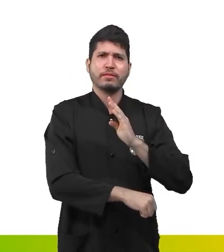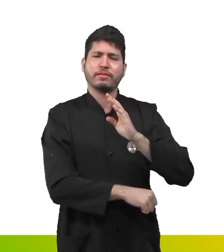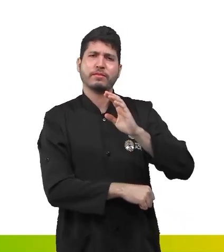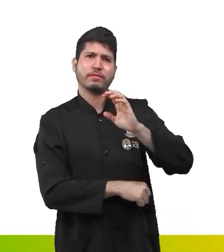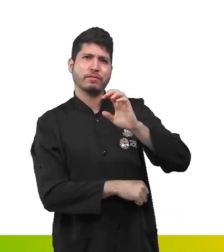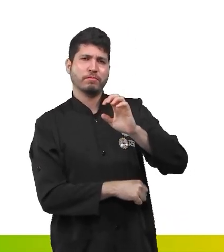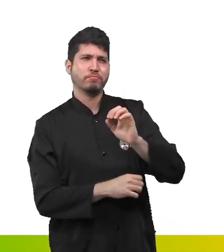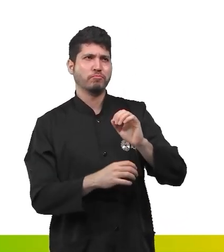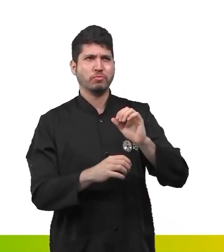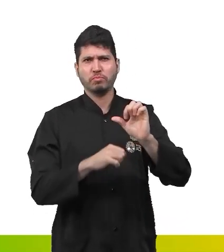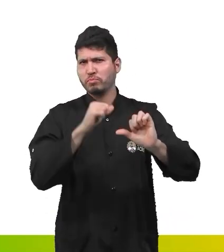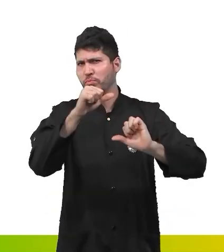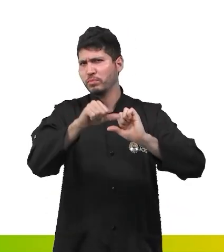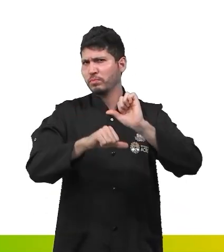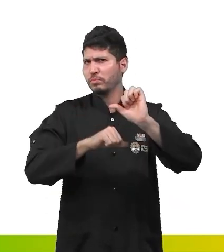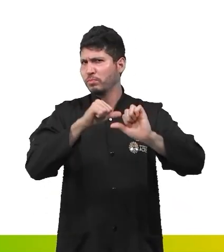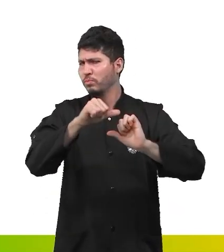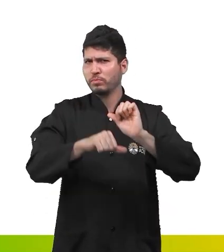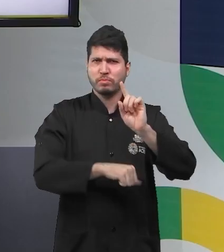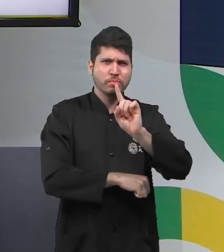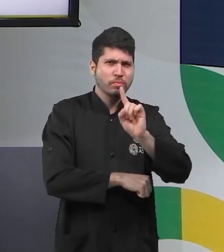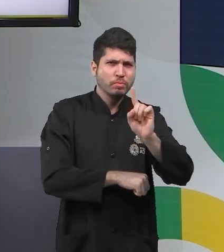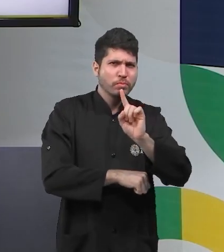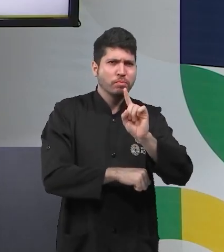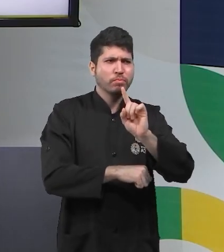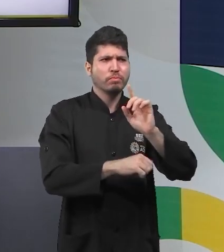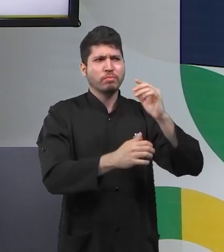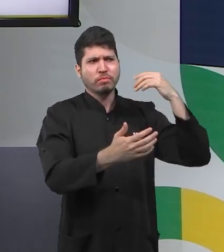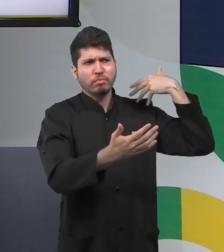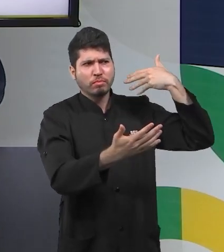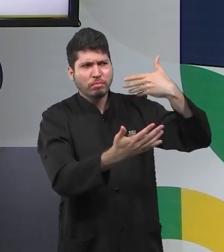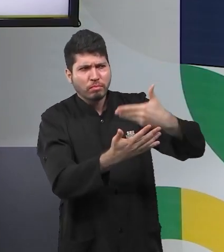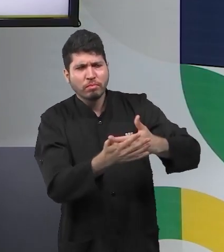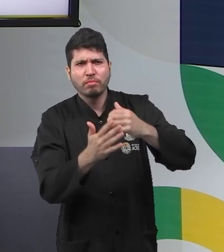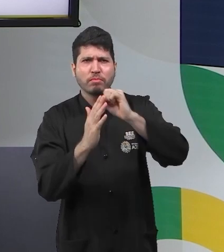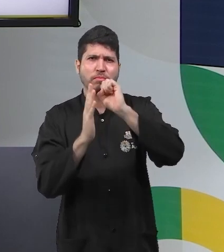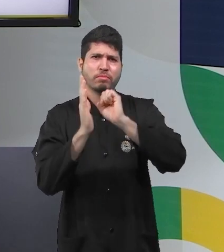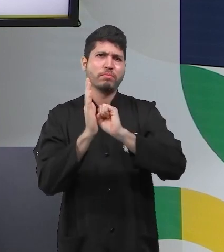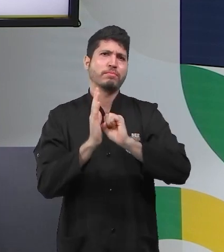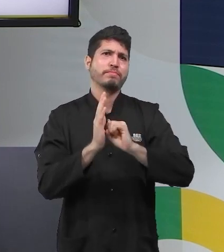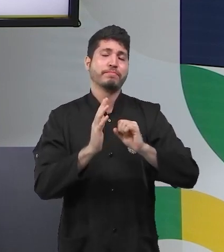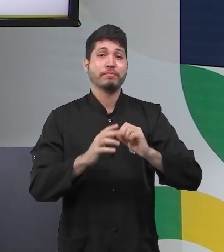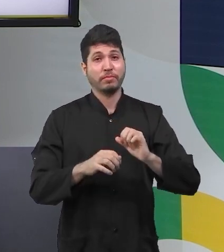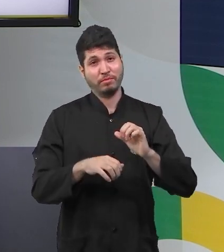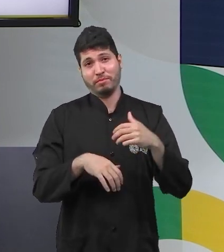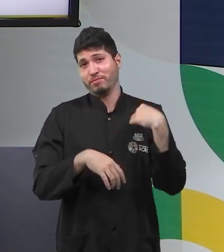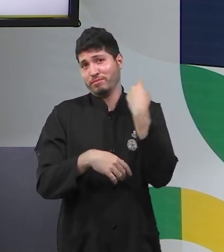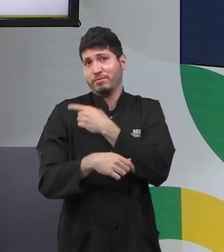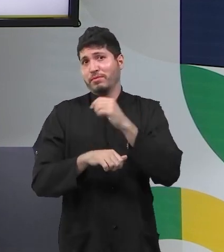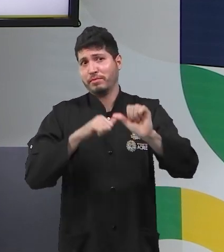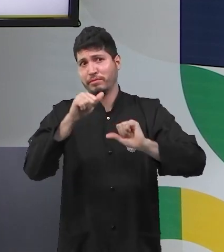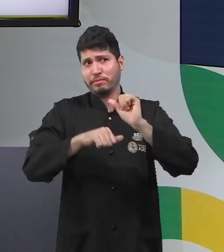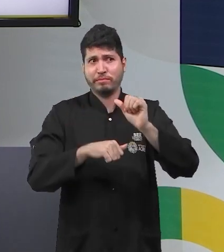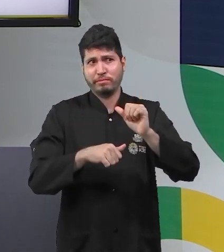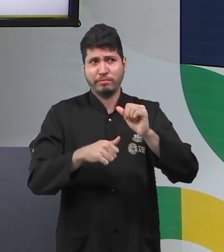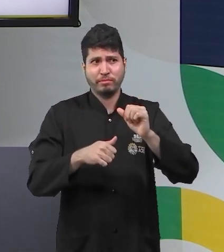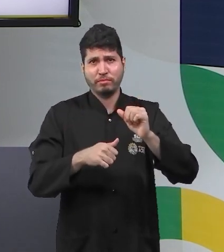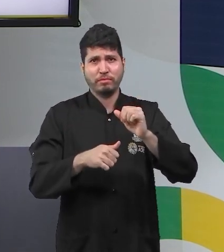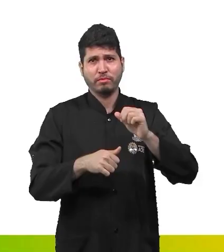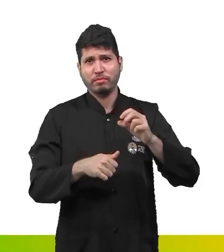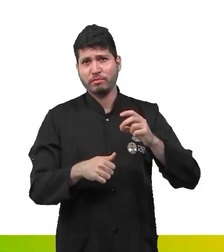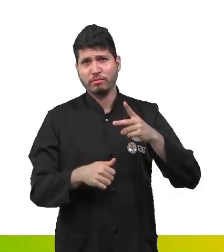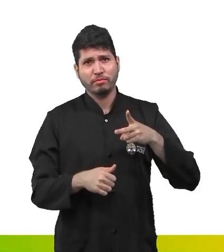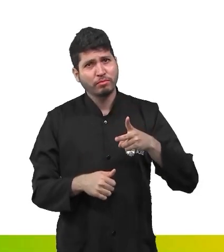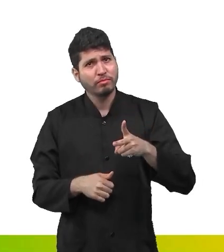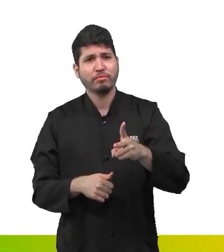não sofreu transformações ao longo dos séculos? A nossa transformação é constante, né? Então, como gabarito, temos a alternativa